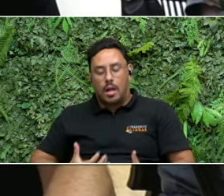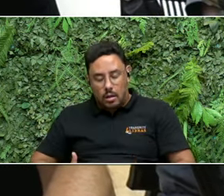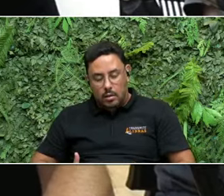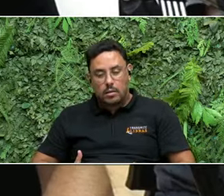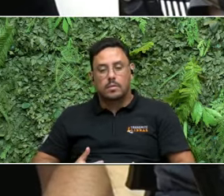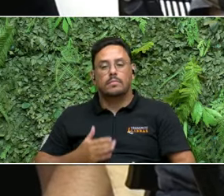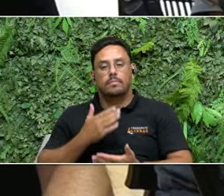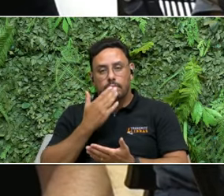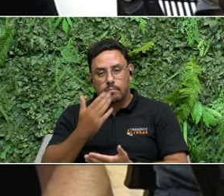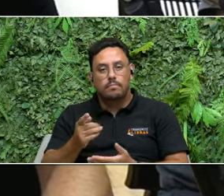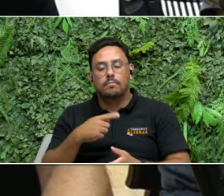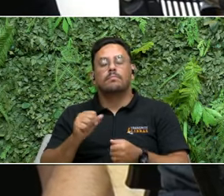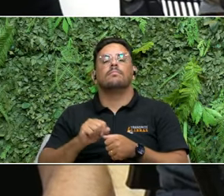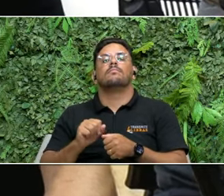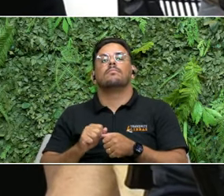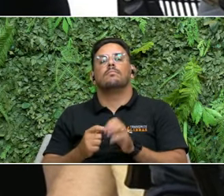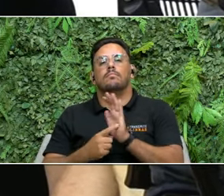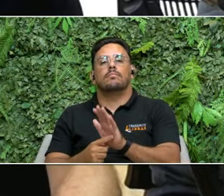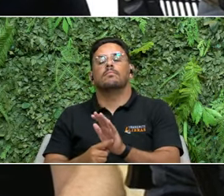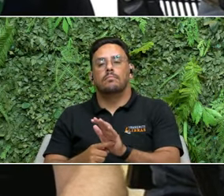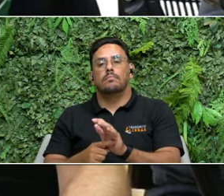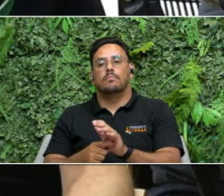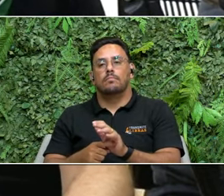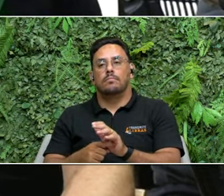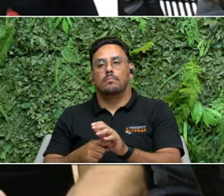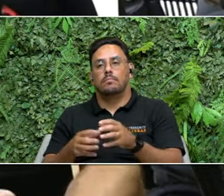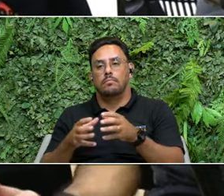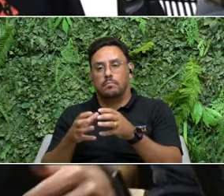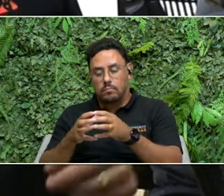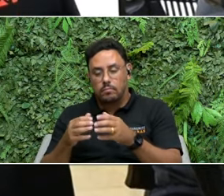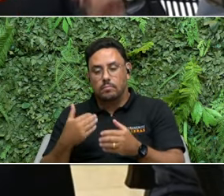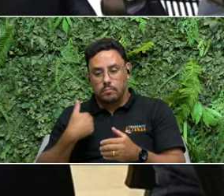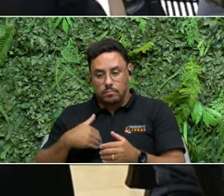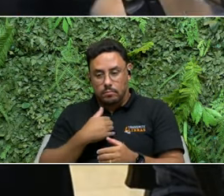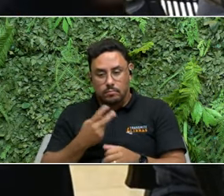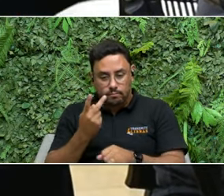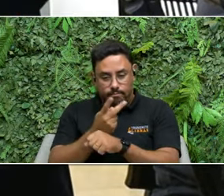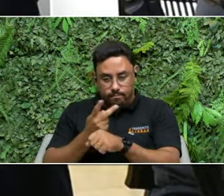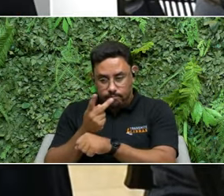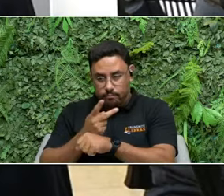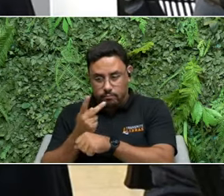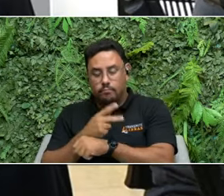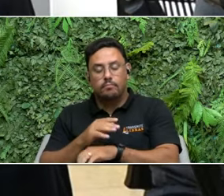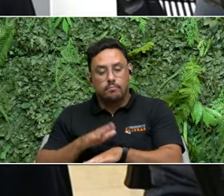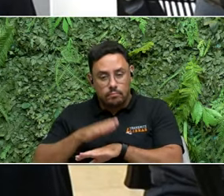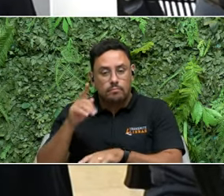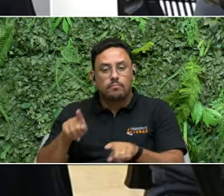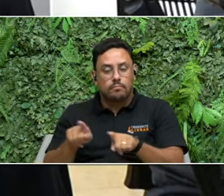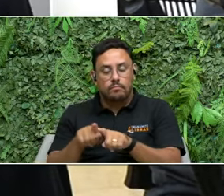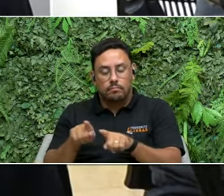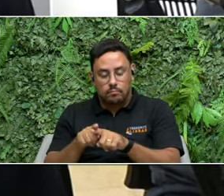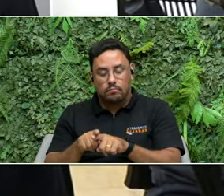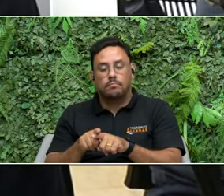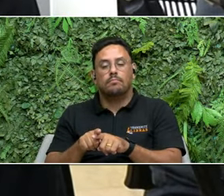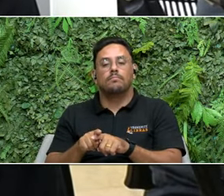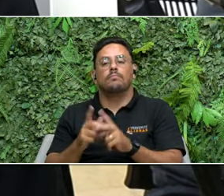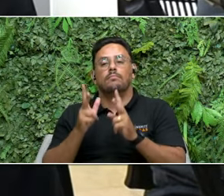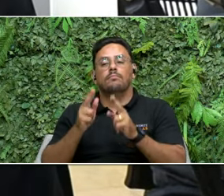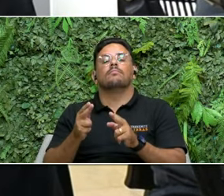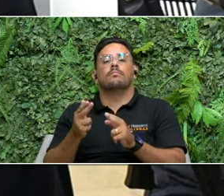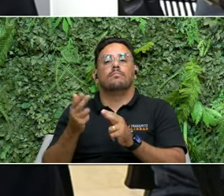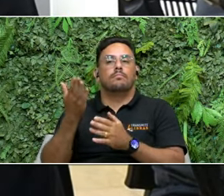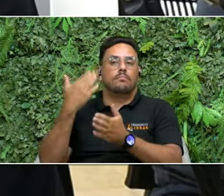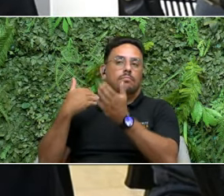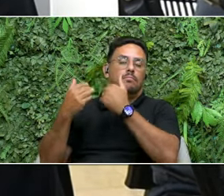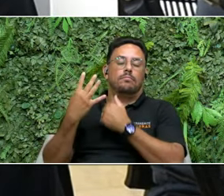paraa frente né vamos ver o que que vai Protar esse time do Atlético agora e vamos em busca de assim como nos últimos quatro campeonatos